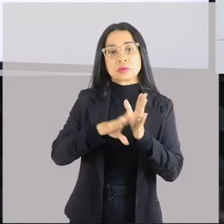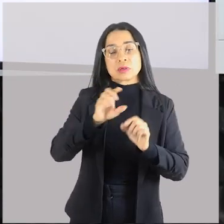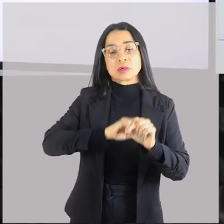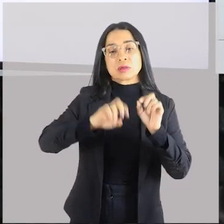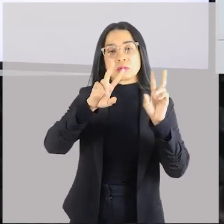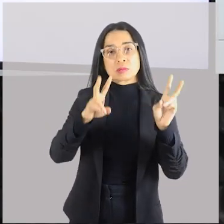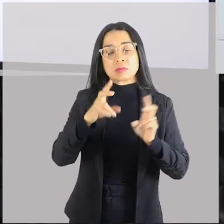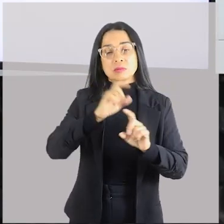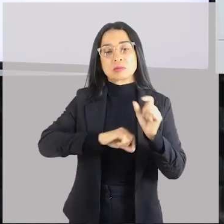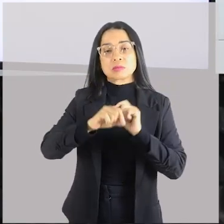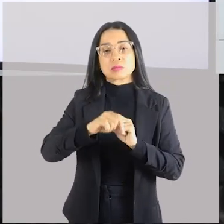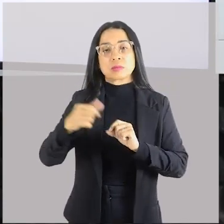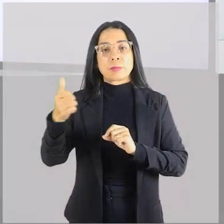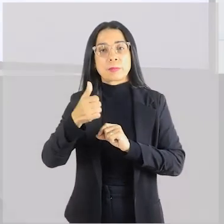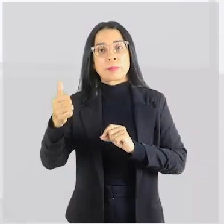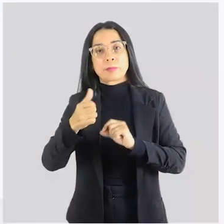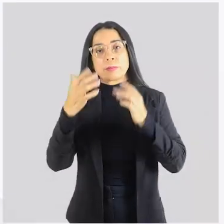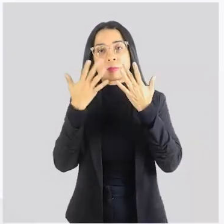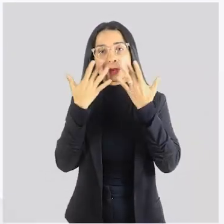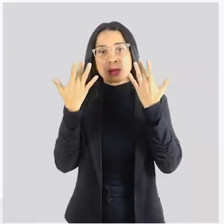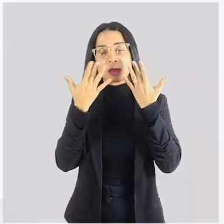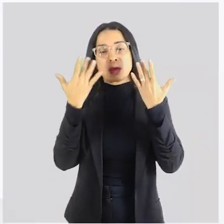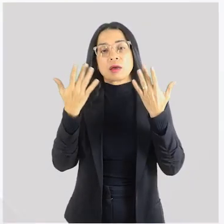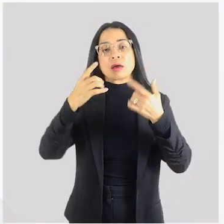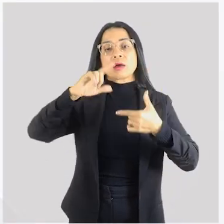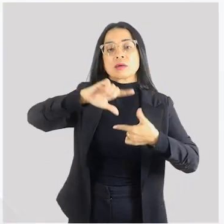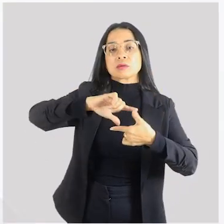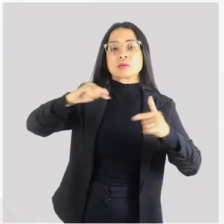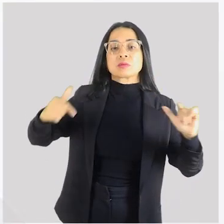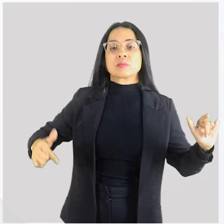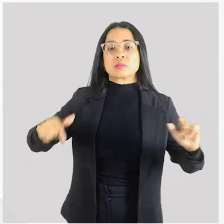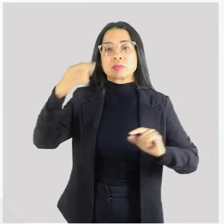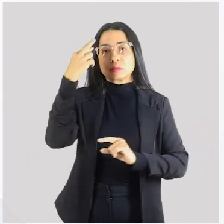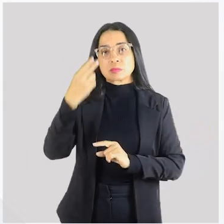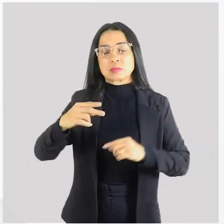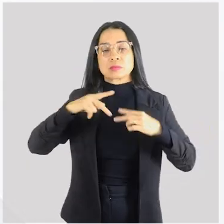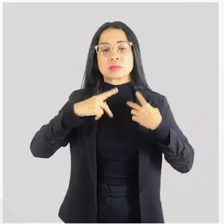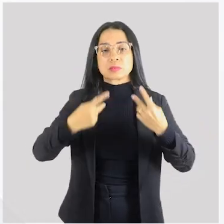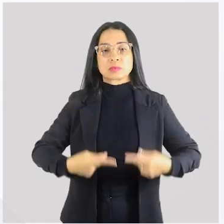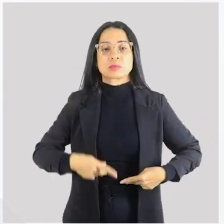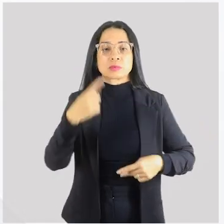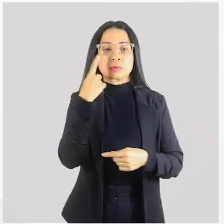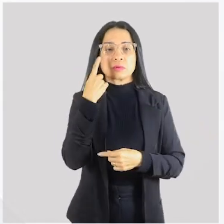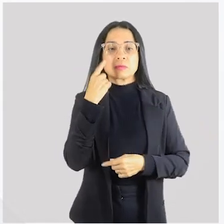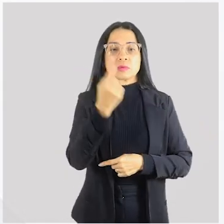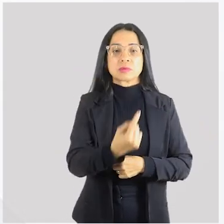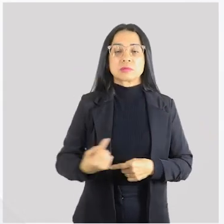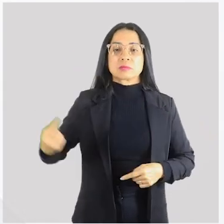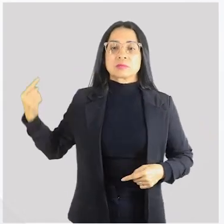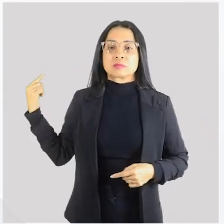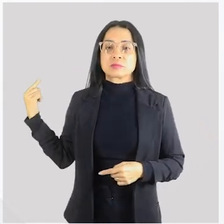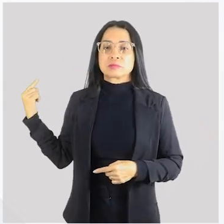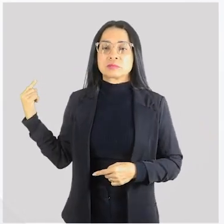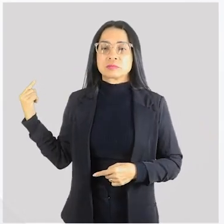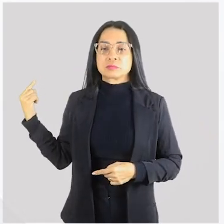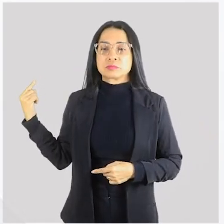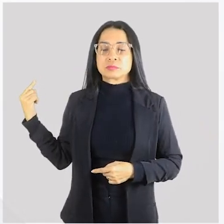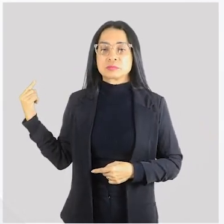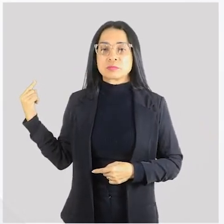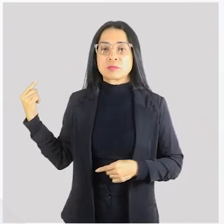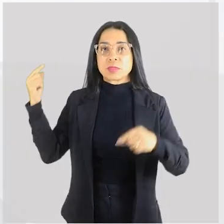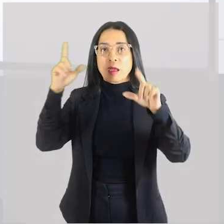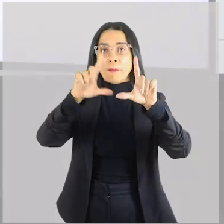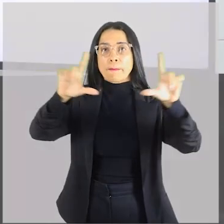é considerada a primeira obra cicha da história na humanidade Vocês já viram essa obra também é um quadro chamado Guernica ou Guernica que é um